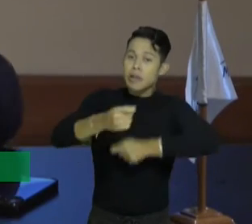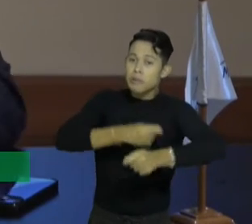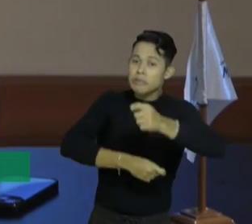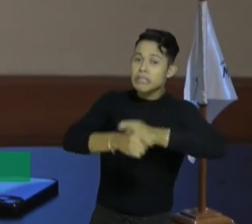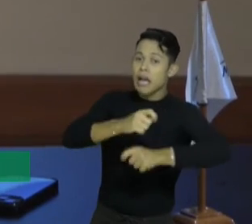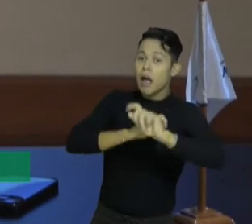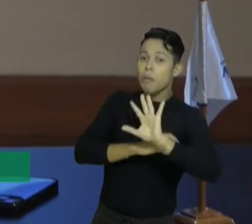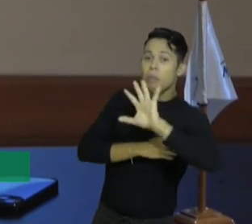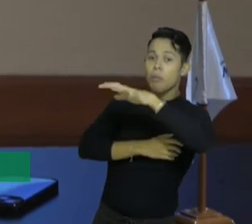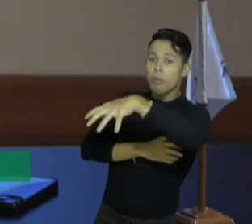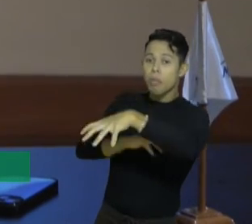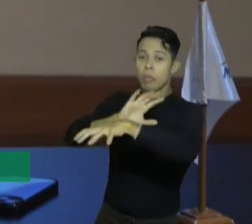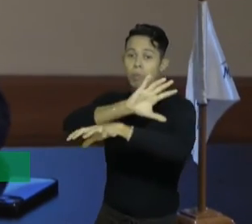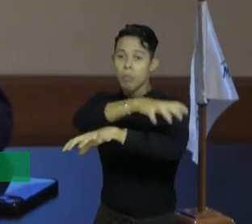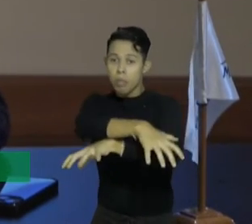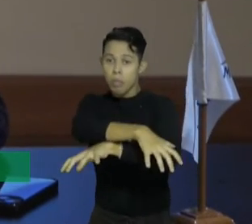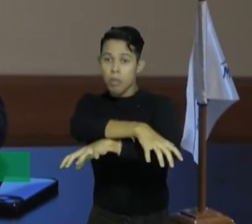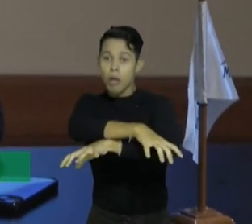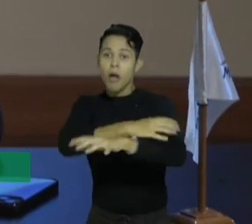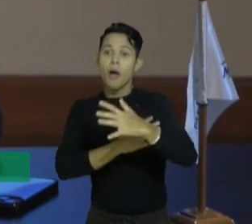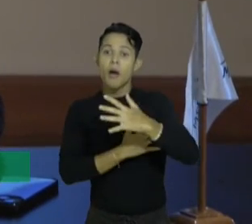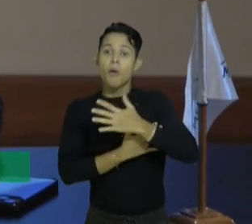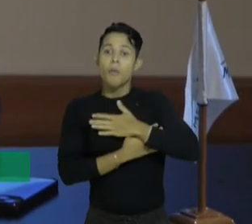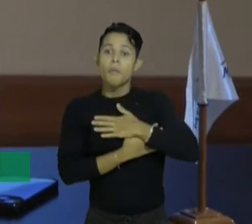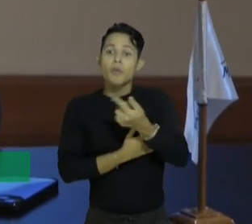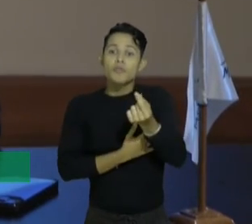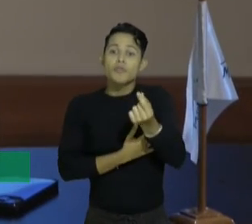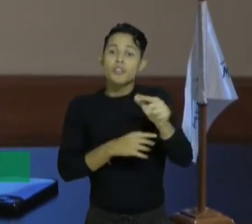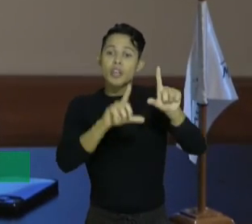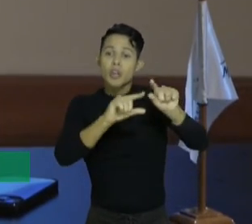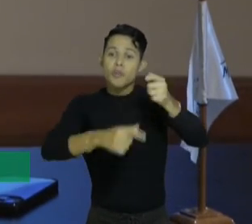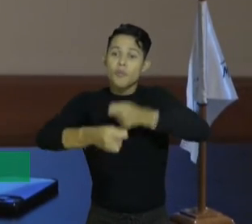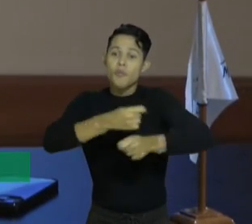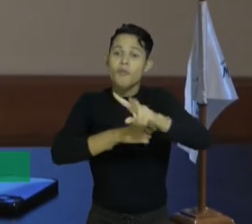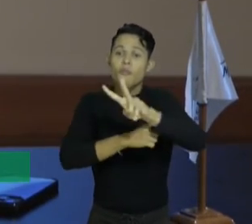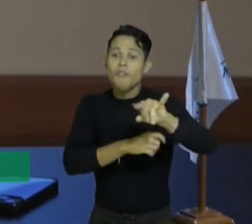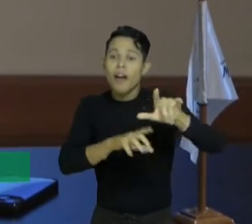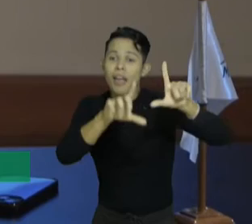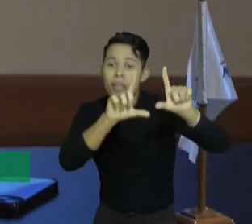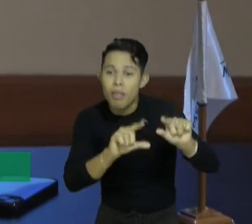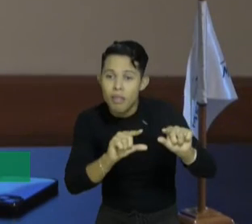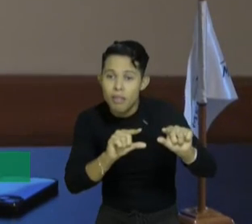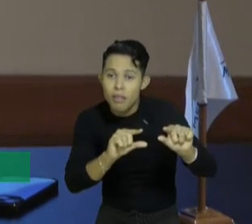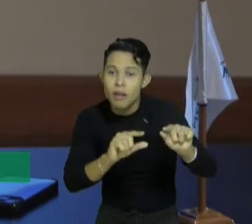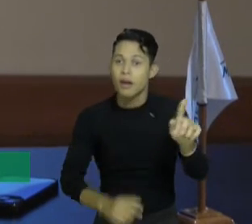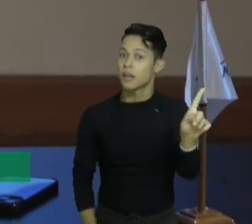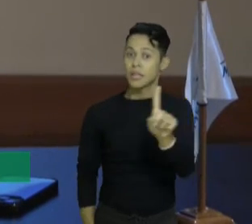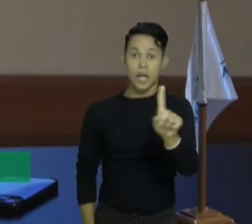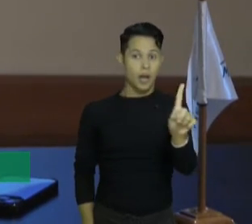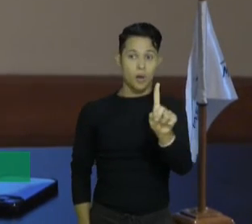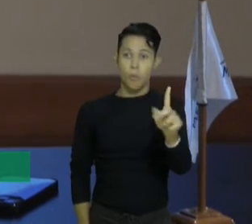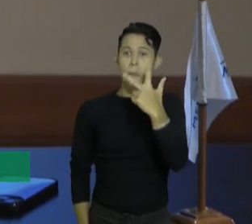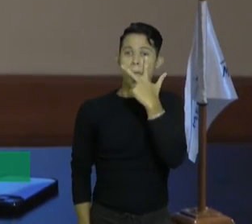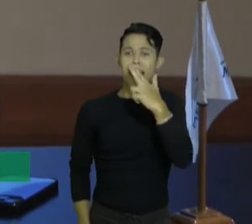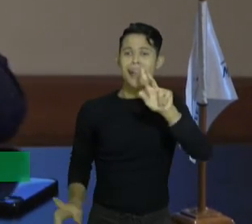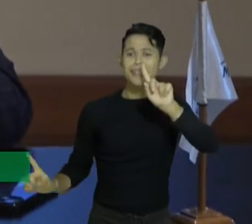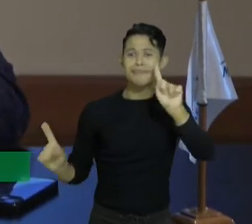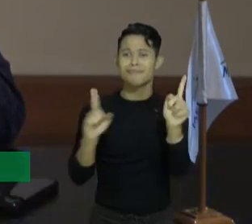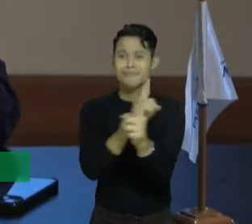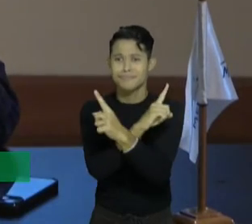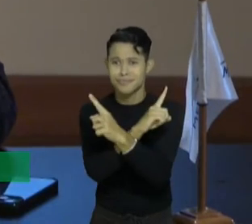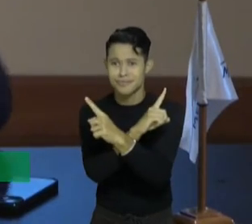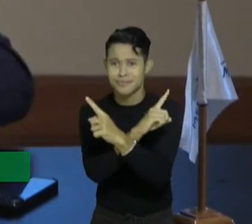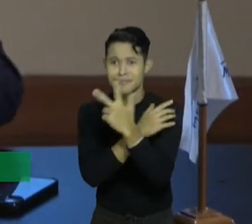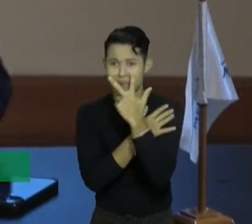outro eu vou reduzir meu comércio com membros de do Mercosul não não isso é eu sei que parece um contrassenso mas quanto